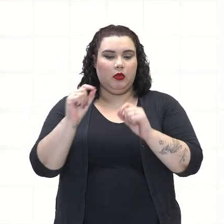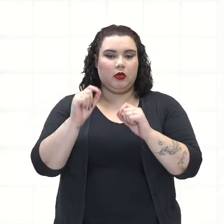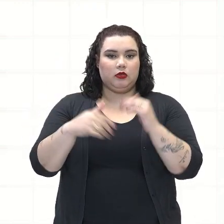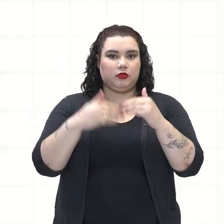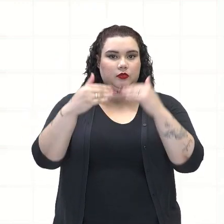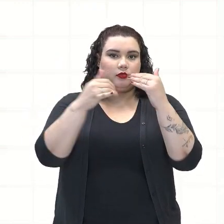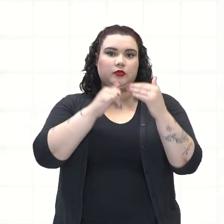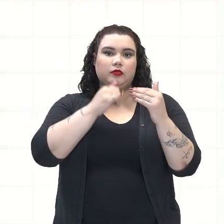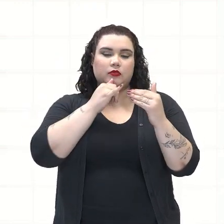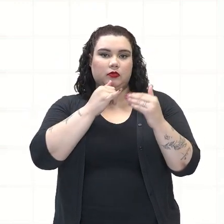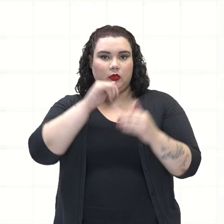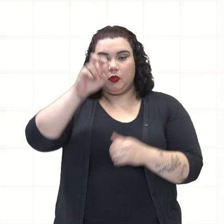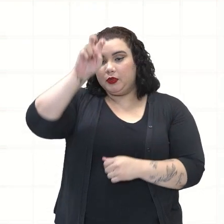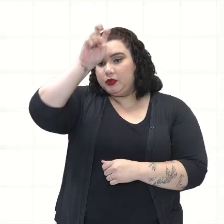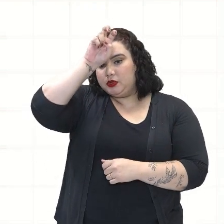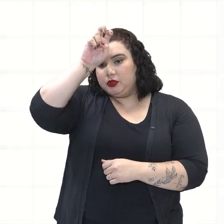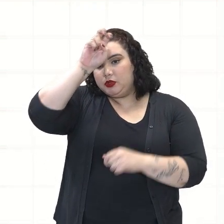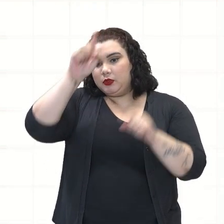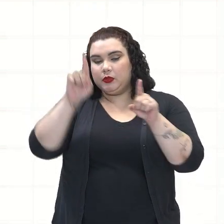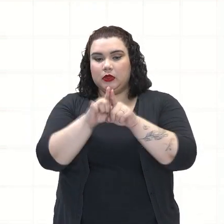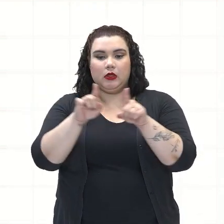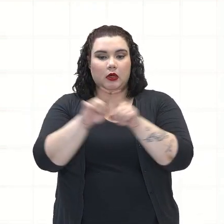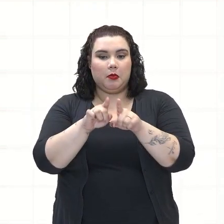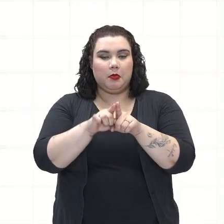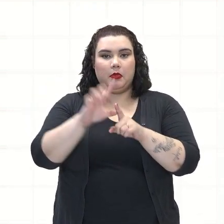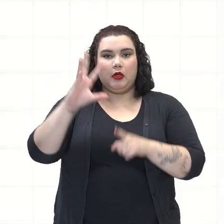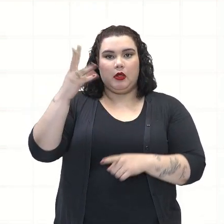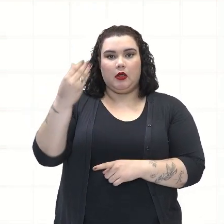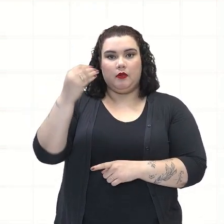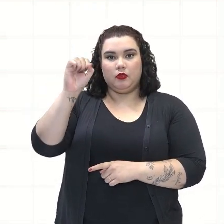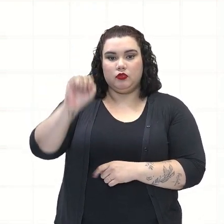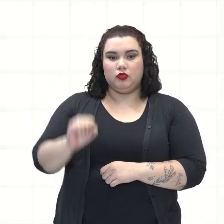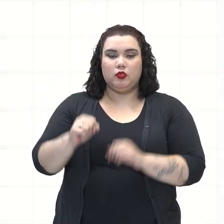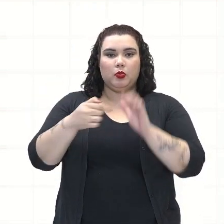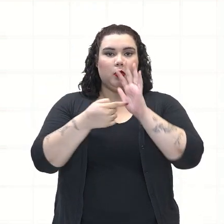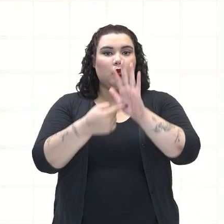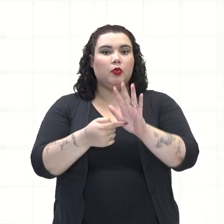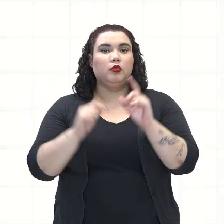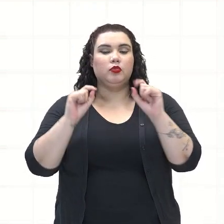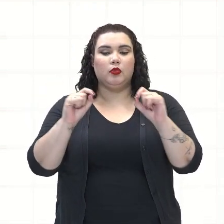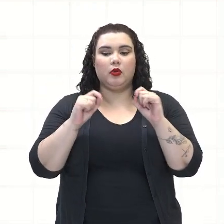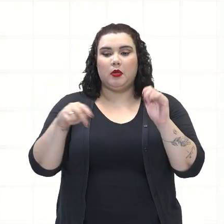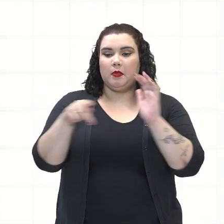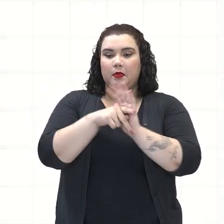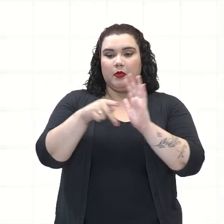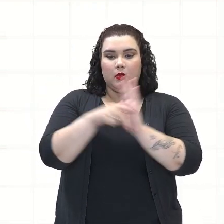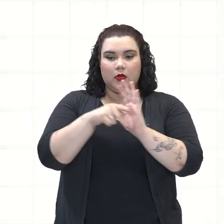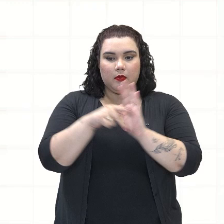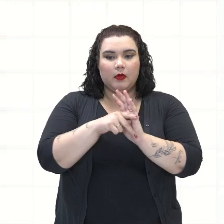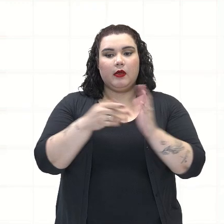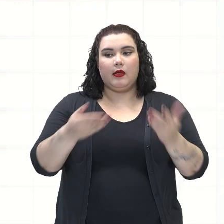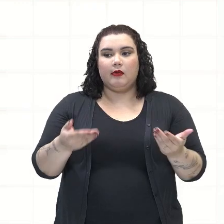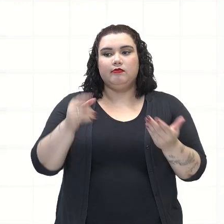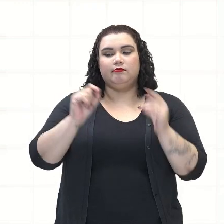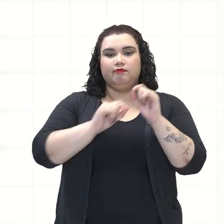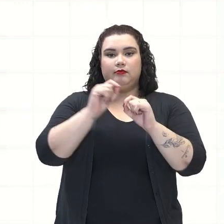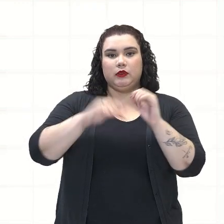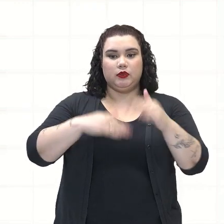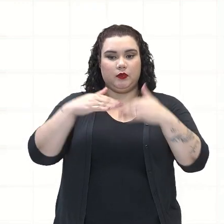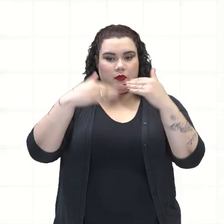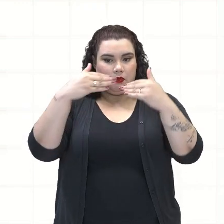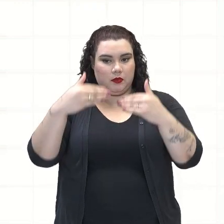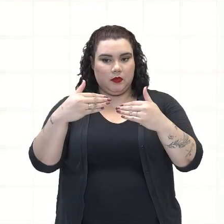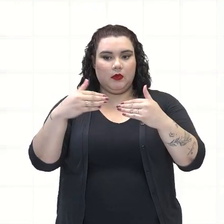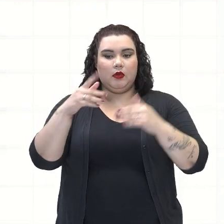o caso, por exemplo, do Egito e da África do Sul, que eles se destacam em função, obviamente, do seu